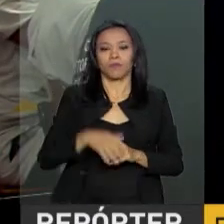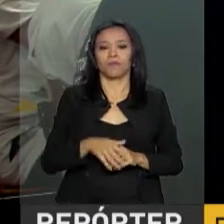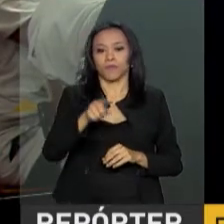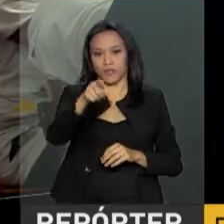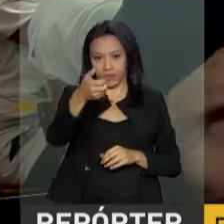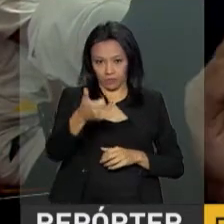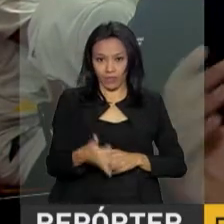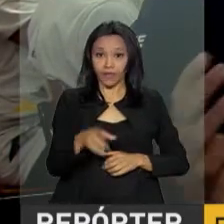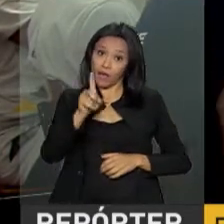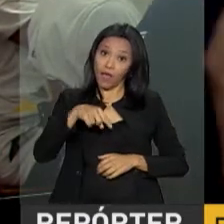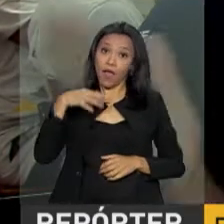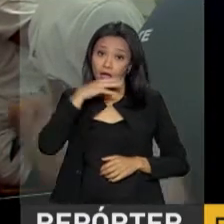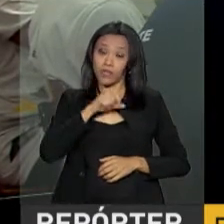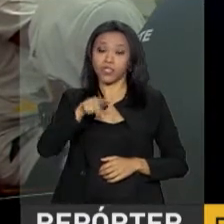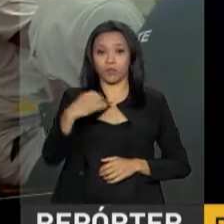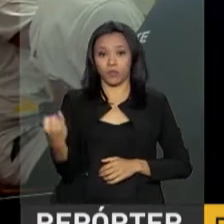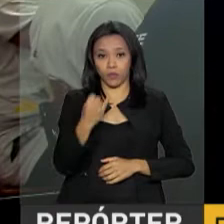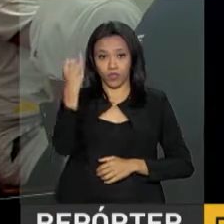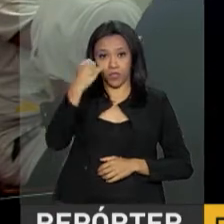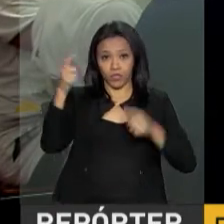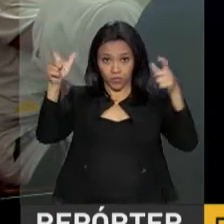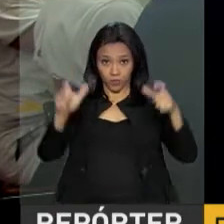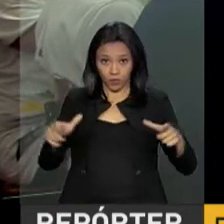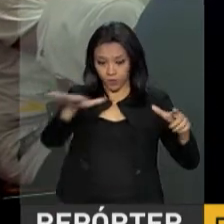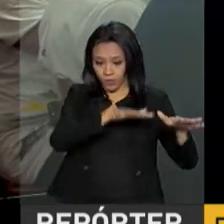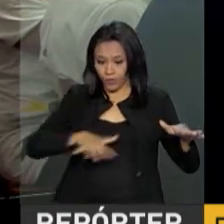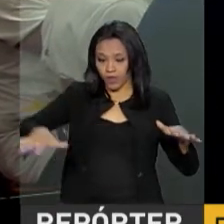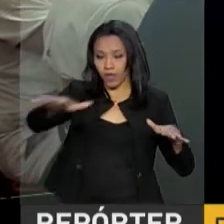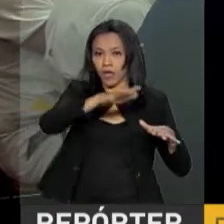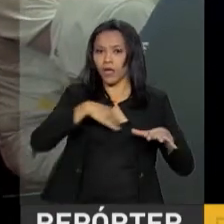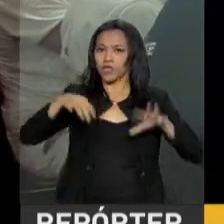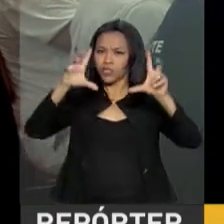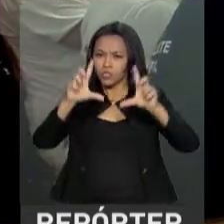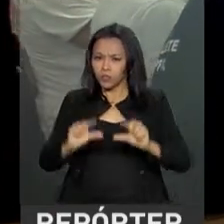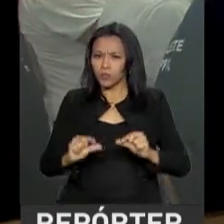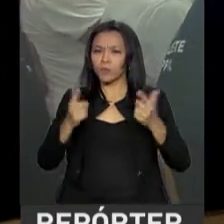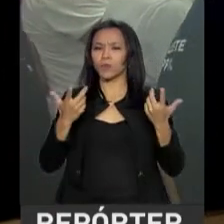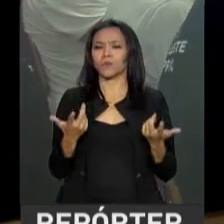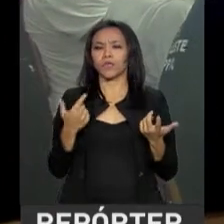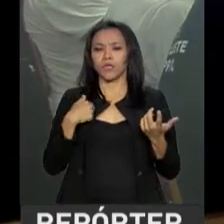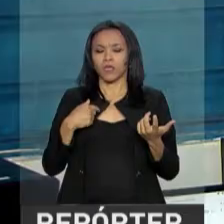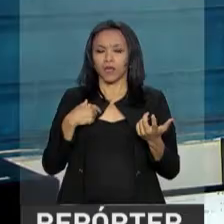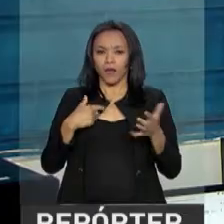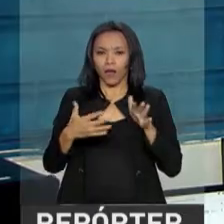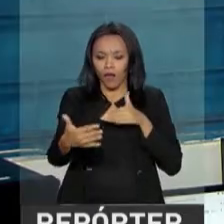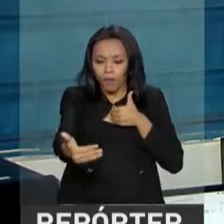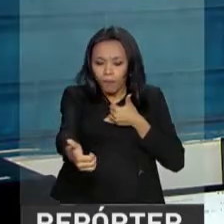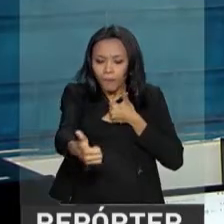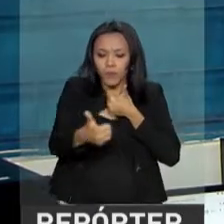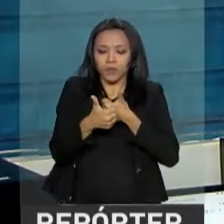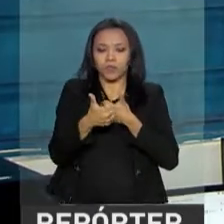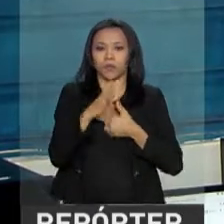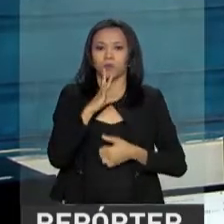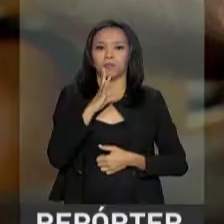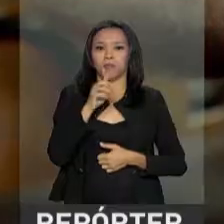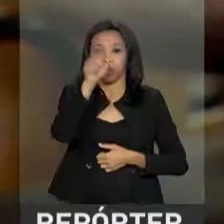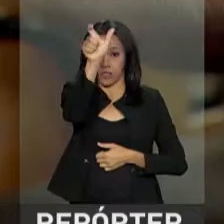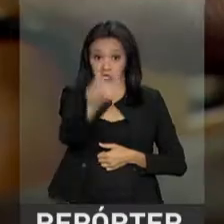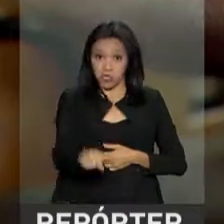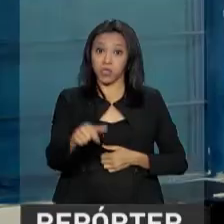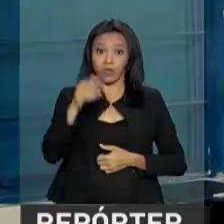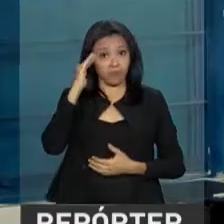essa laboratório de informática que acaba diminuindo a ponte entre o aluno o conhecimento e o professor deles